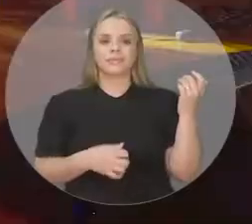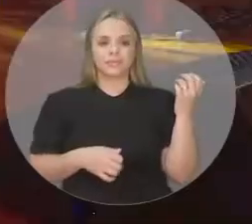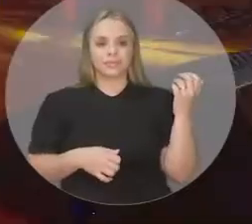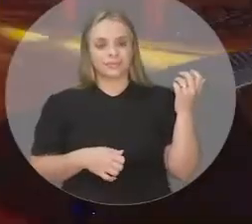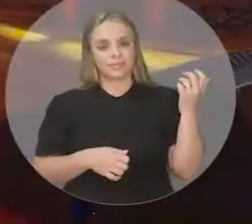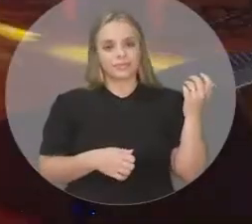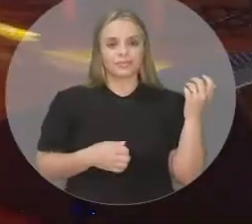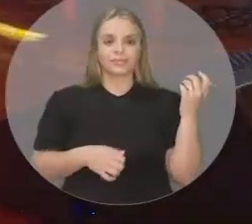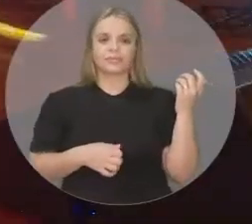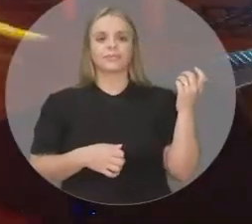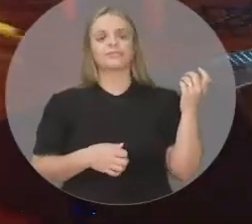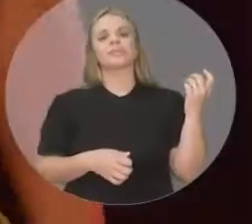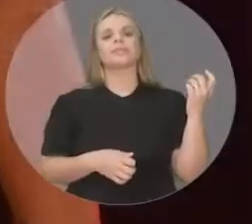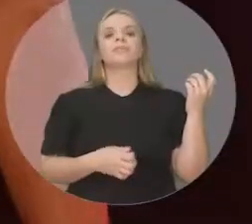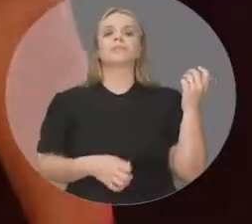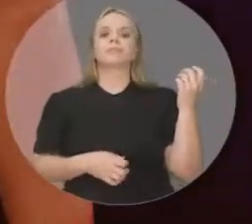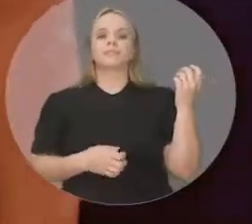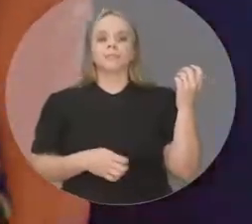Eu sou de Cuiabá.